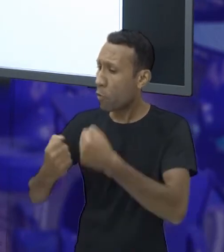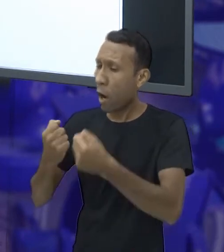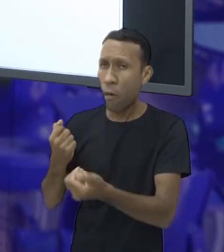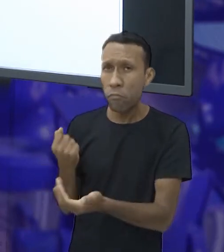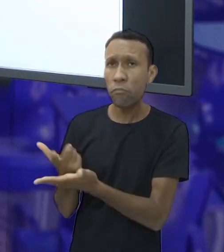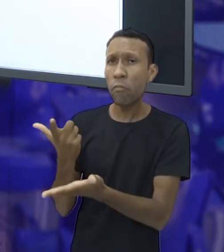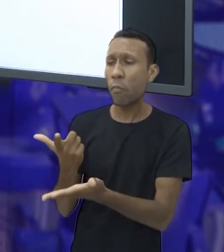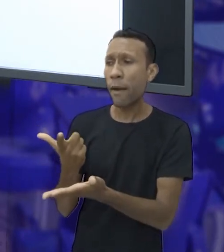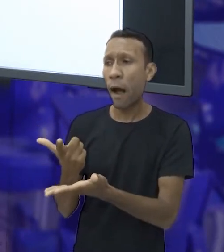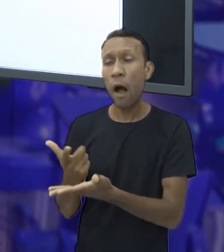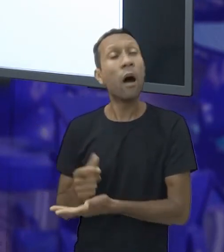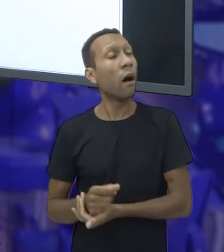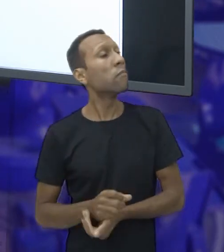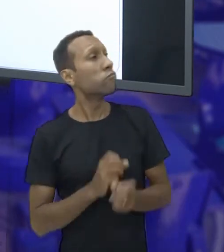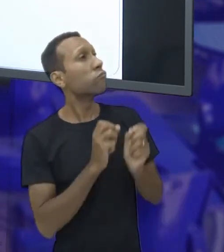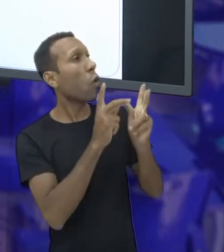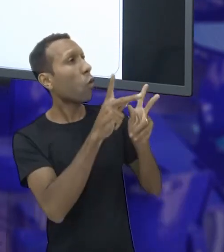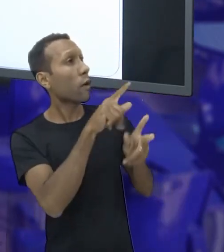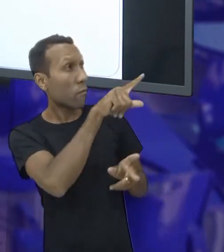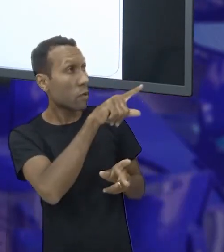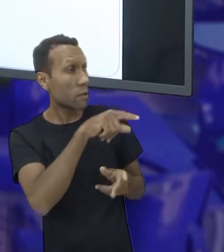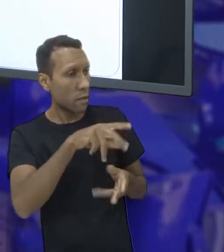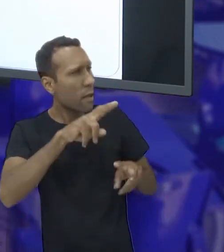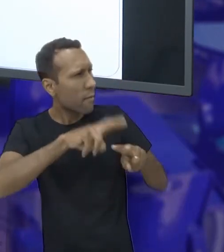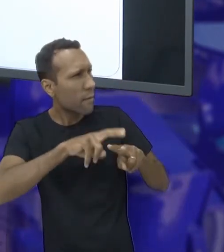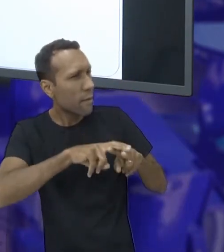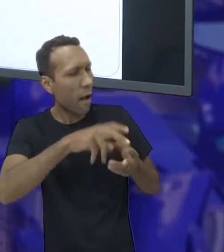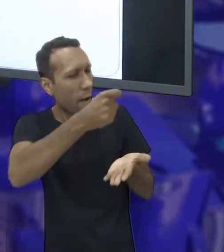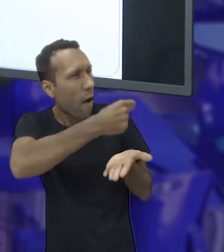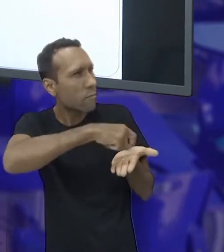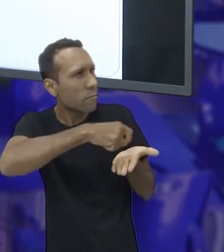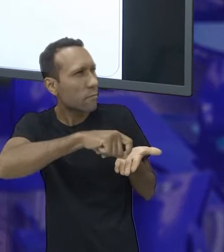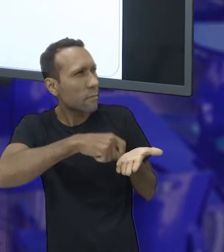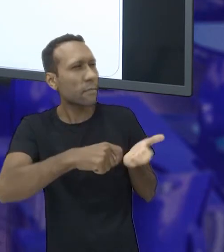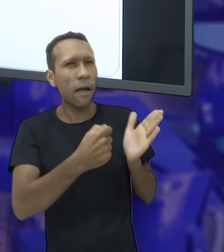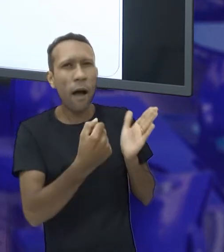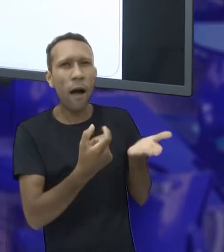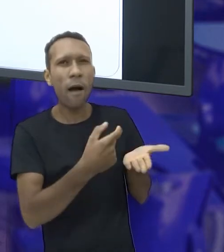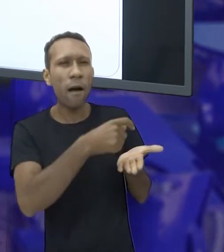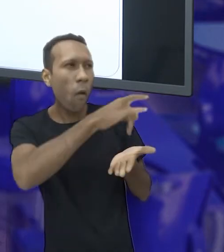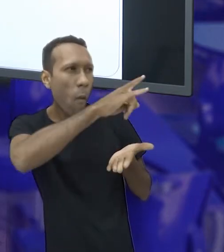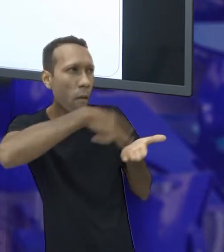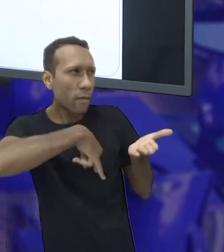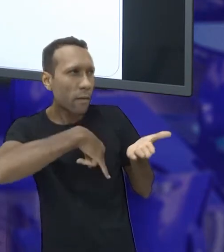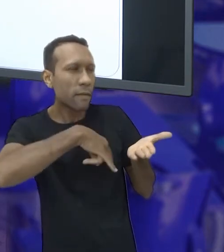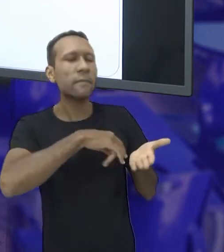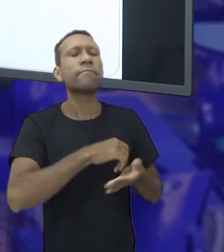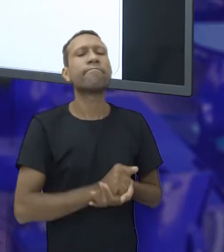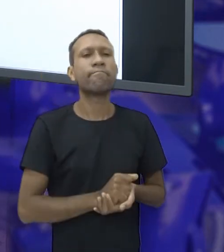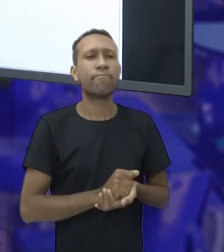comprar. Aí o camarada dizia lá, então o senhor senta aqui para nós assinar o contrato.